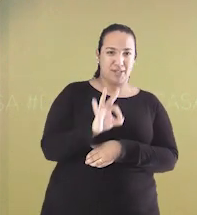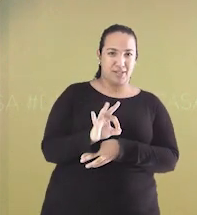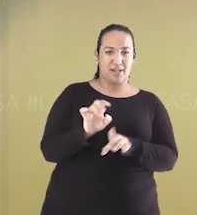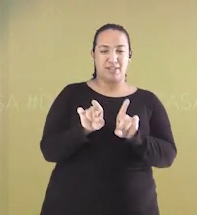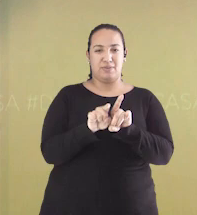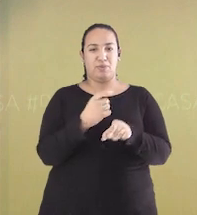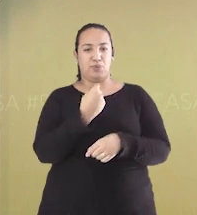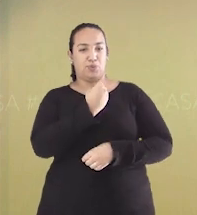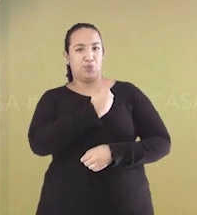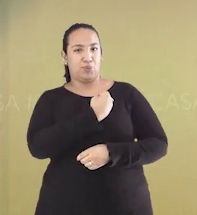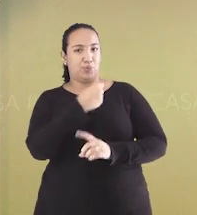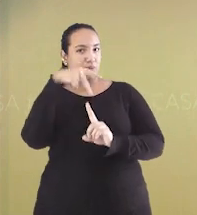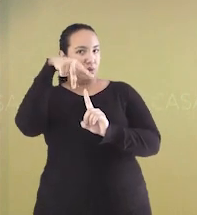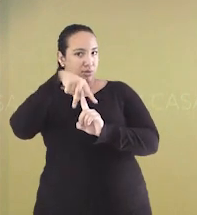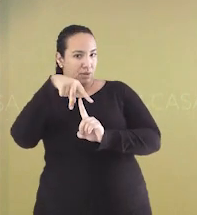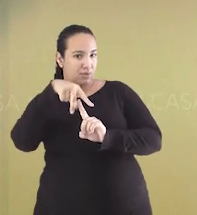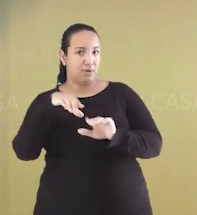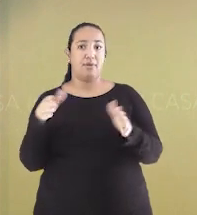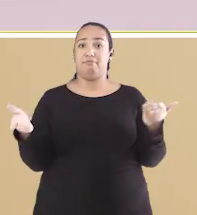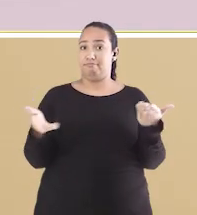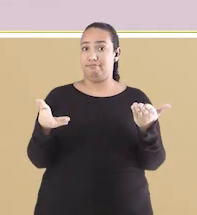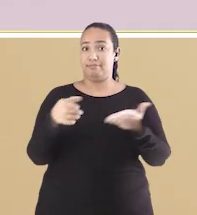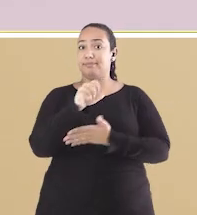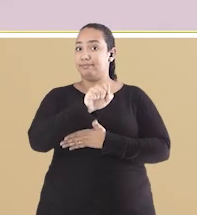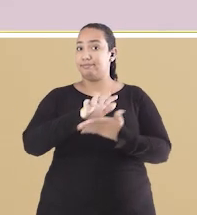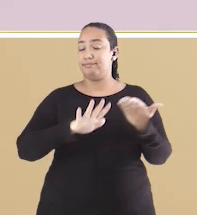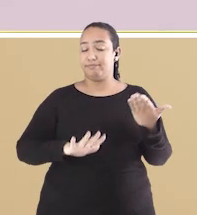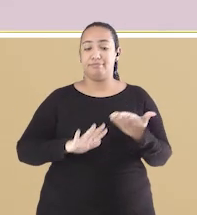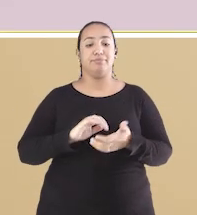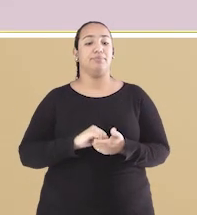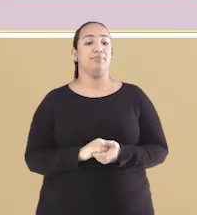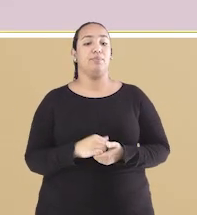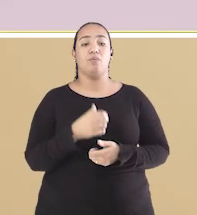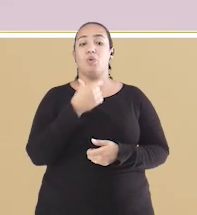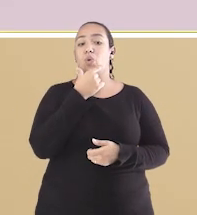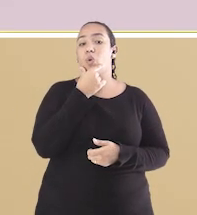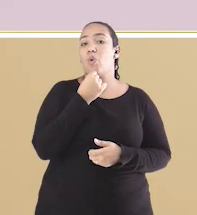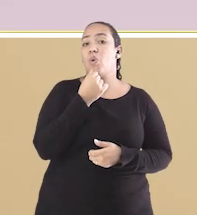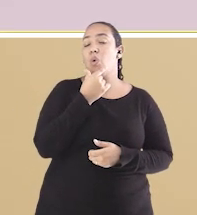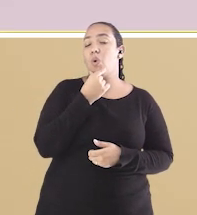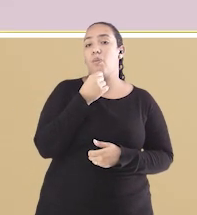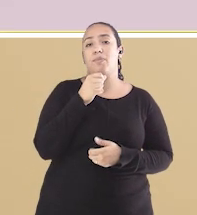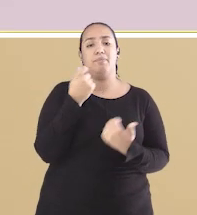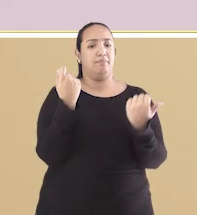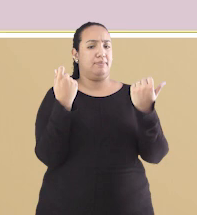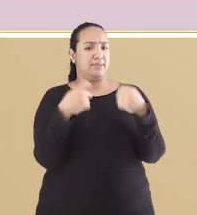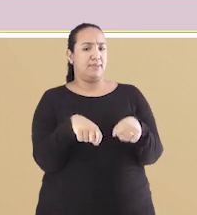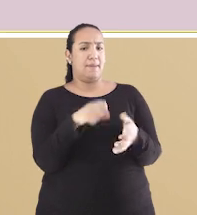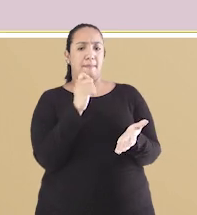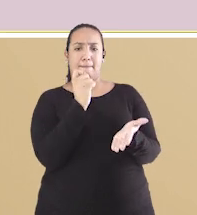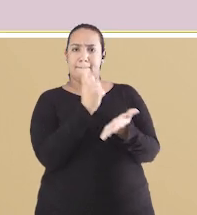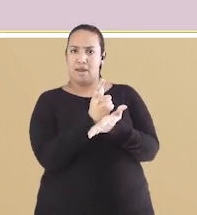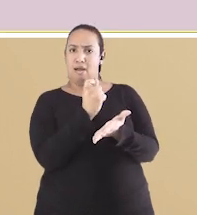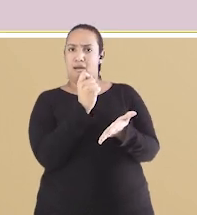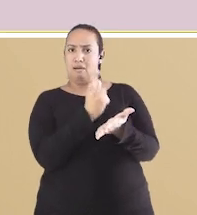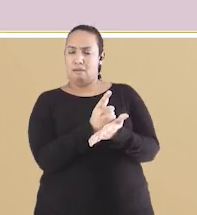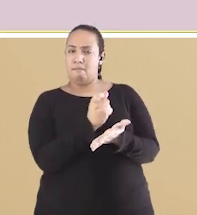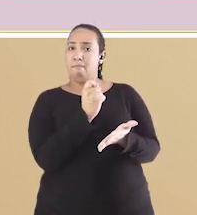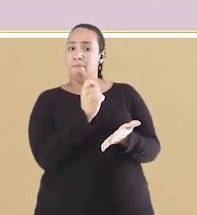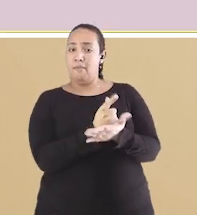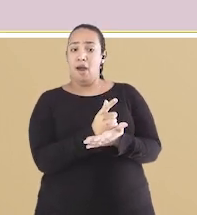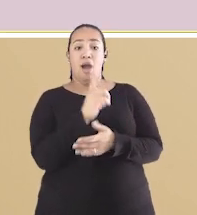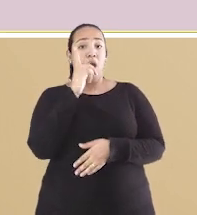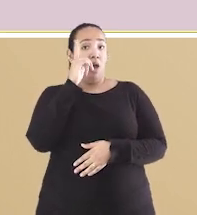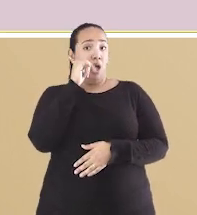números naturais? Vamos praticar? Paulo estava pagando uma conta e, ao pagar a sua conta